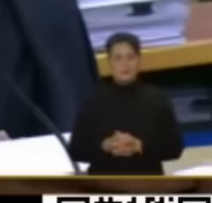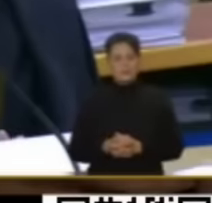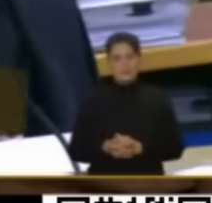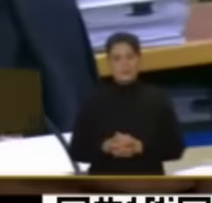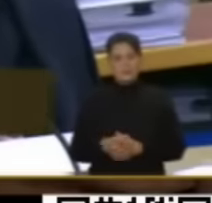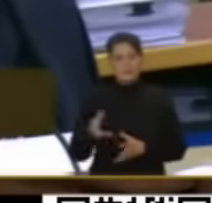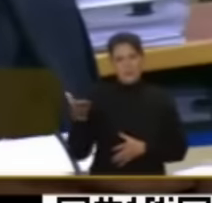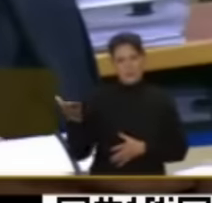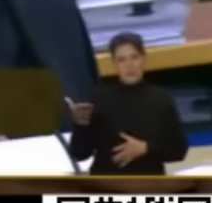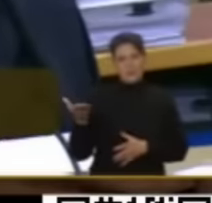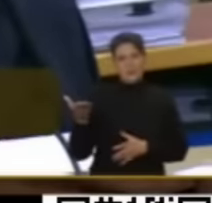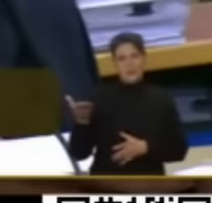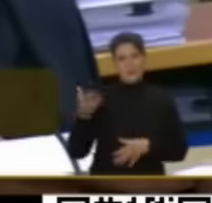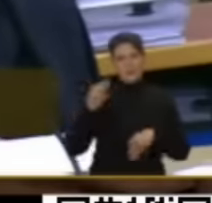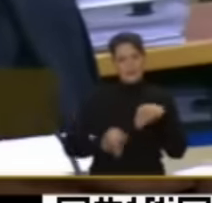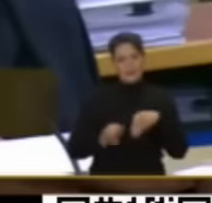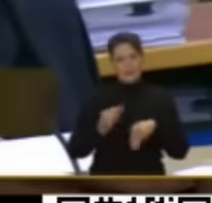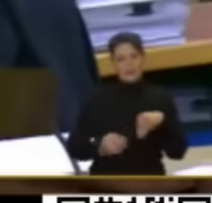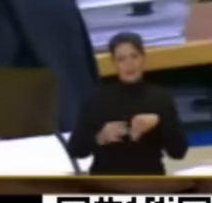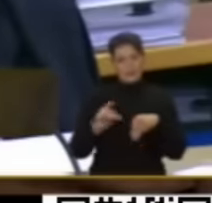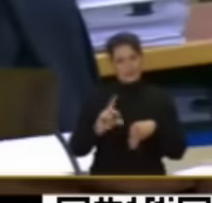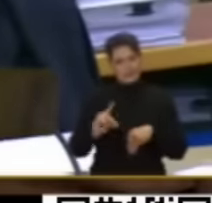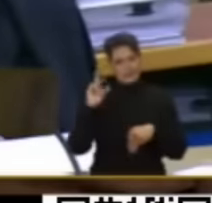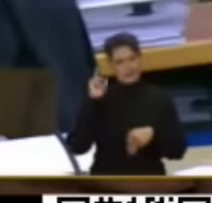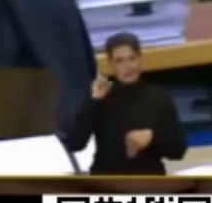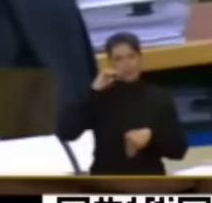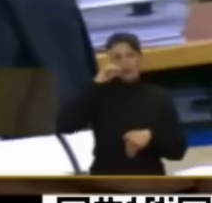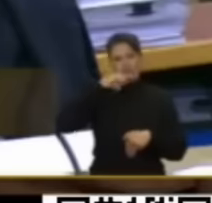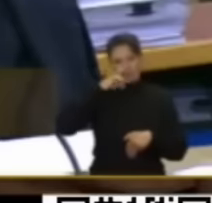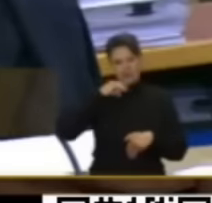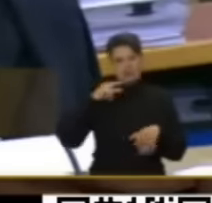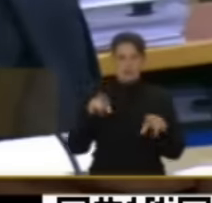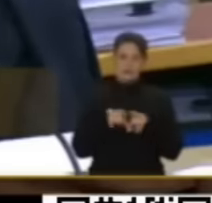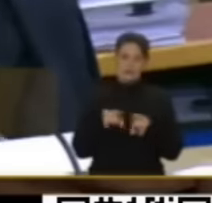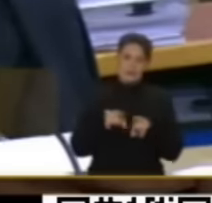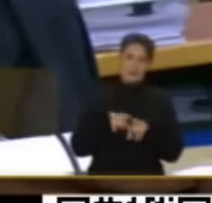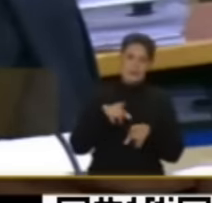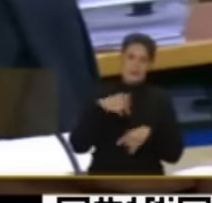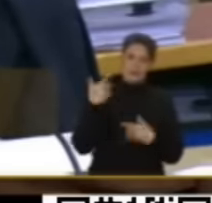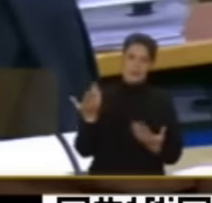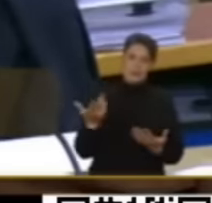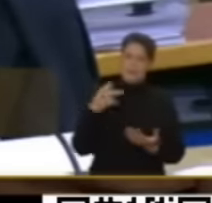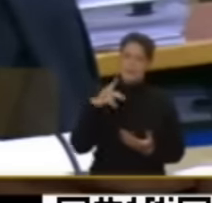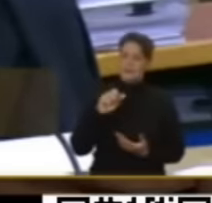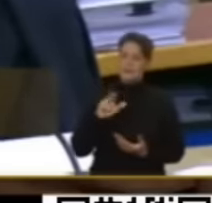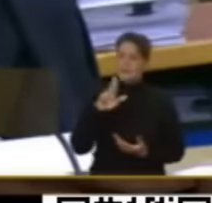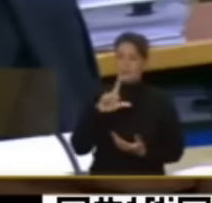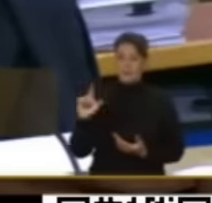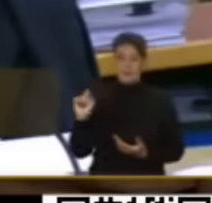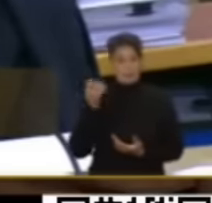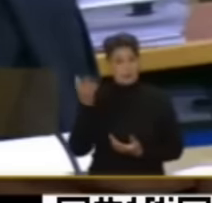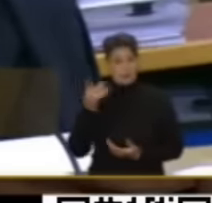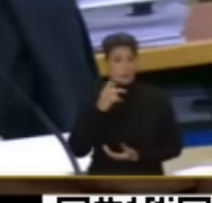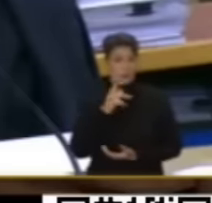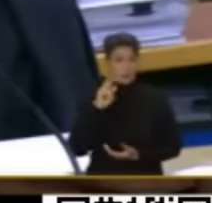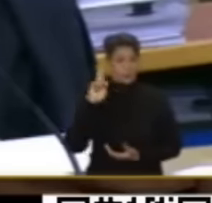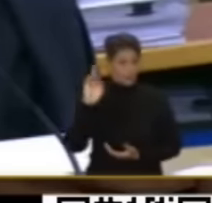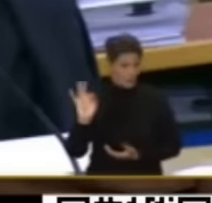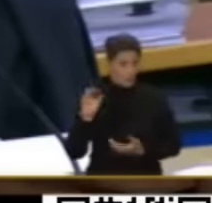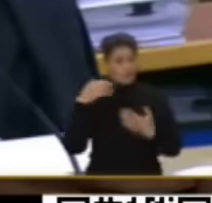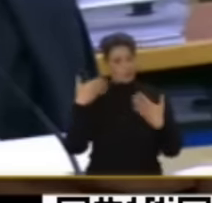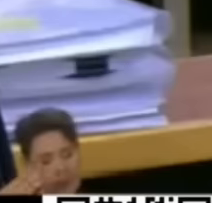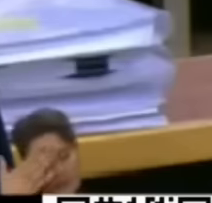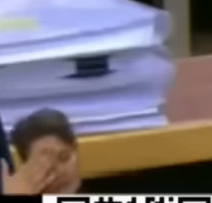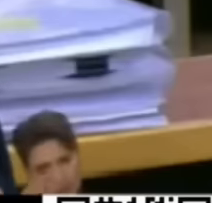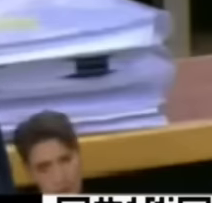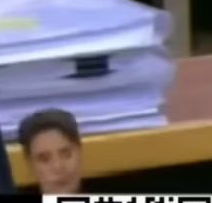sem fazer uma cara de deboche. Vamos ouvir aí o que ele está dizendo, Alemão. A quem também tive a